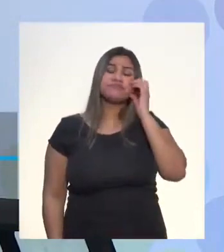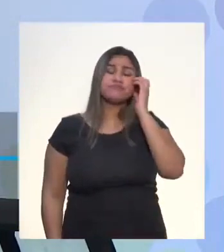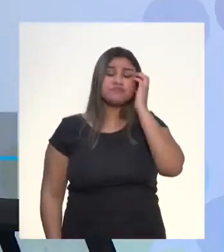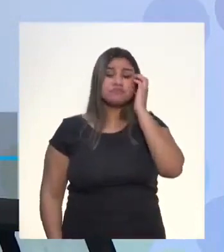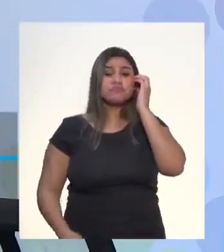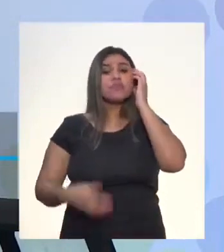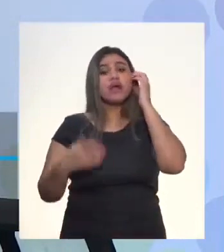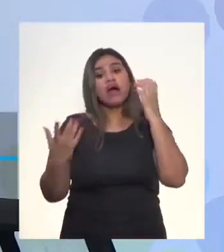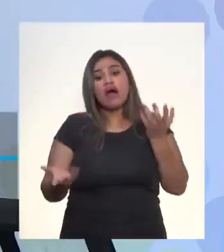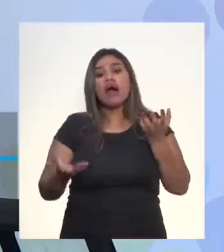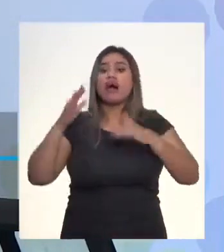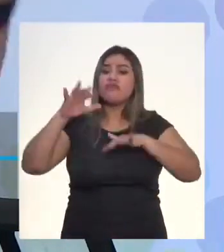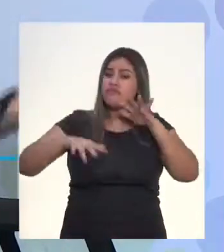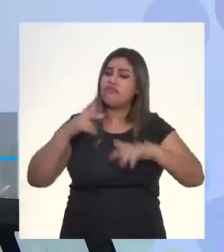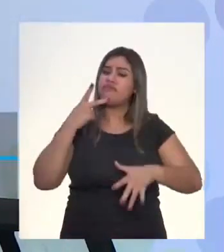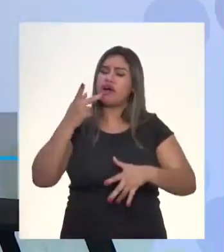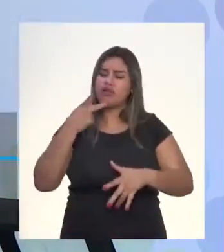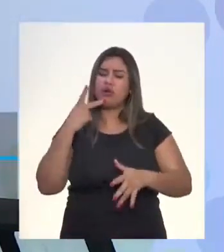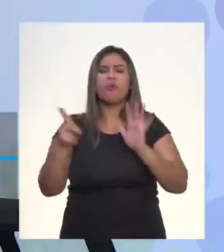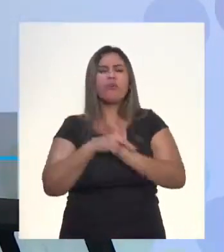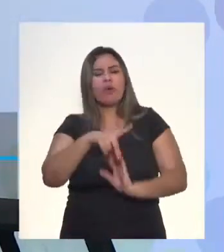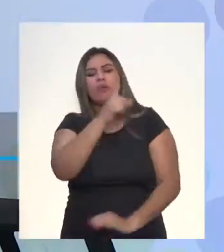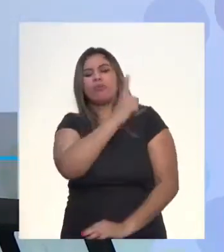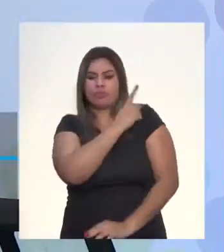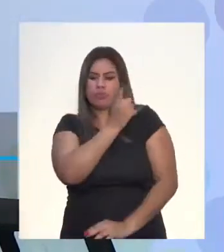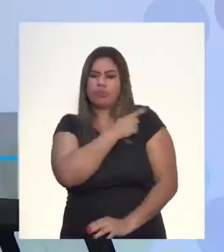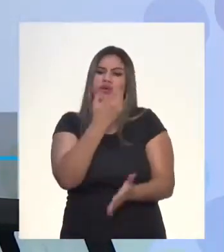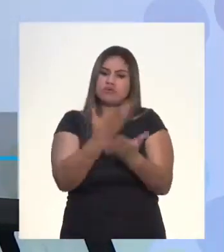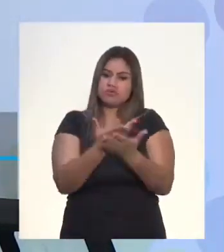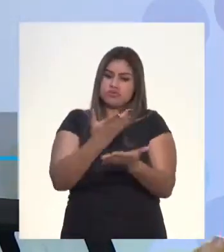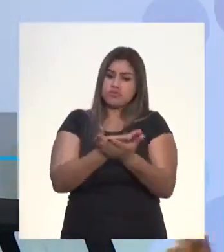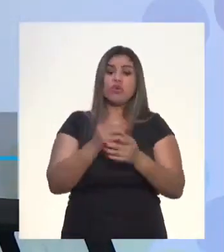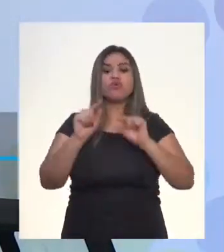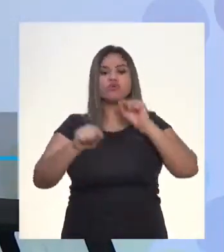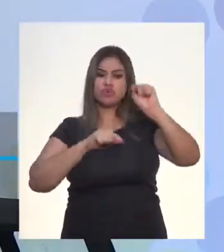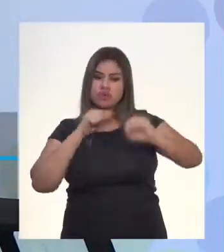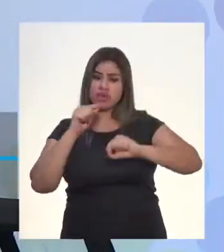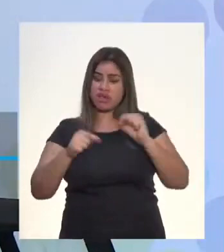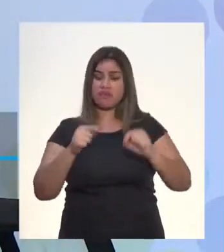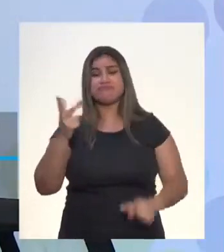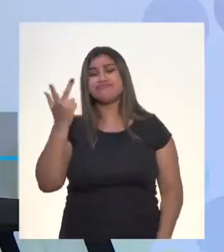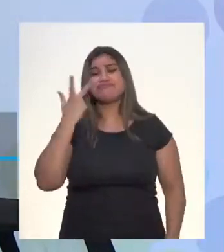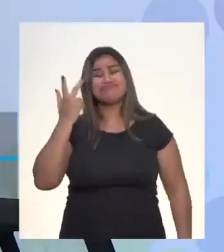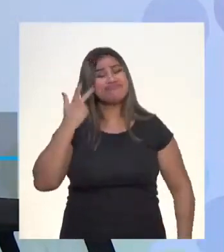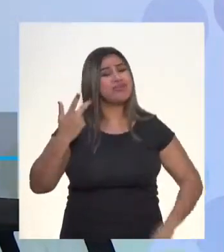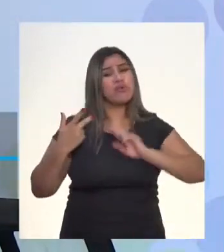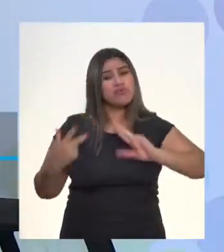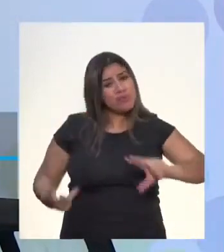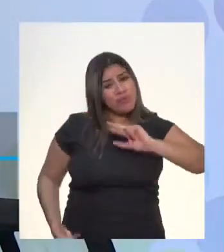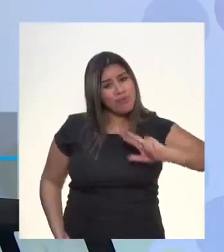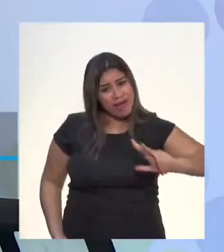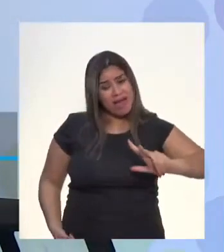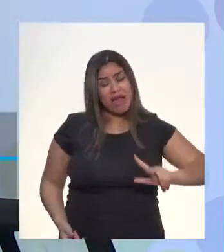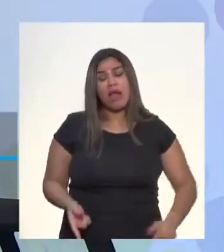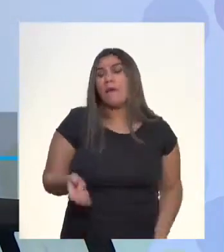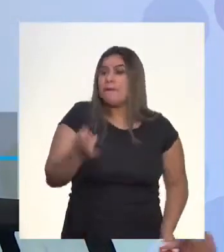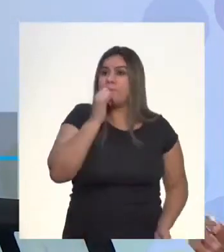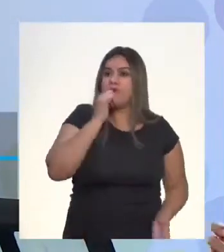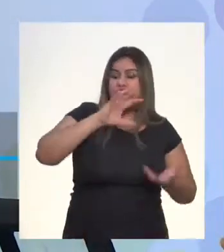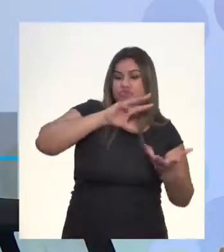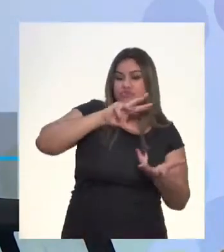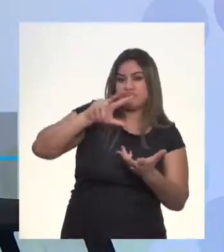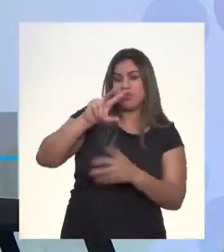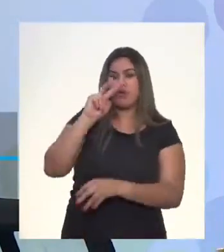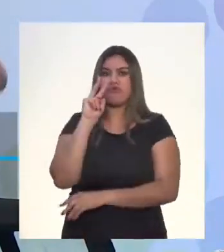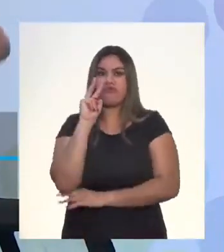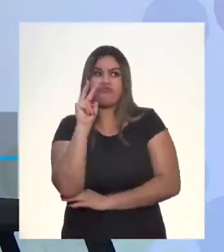gente já falou, né, nas aulas do primeiro ano, a questão da desnaturalização. Né? A gente enxerga o mundo pelas